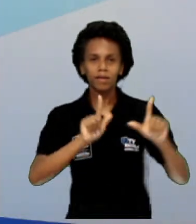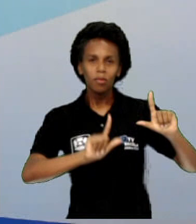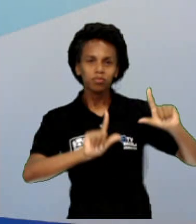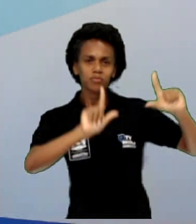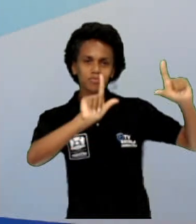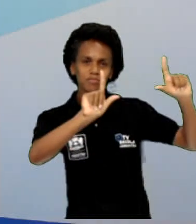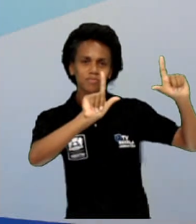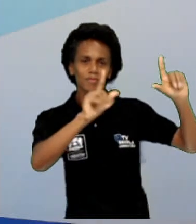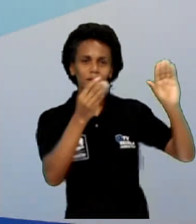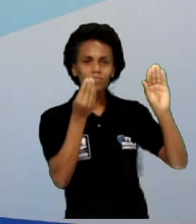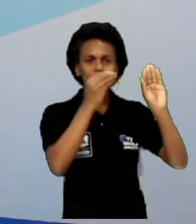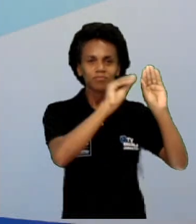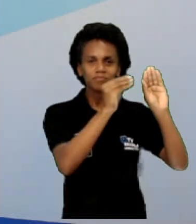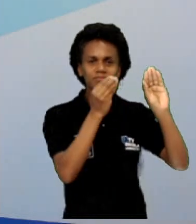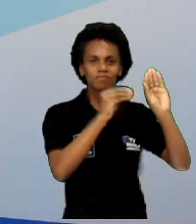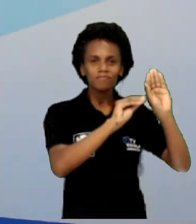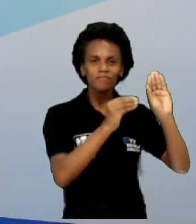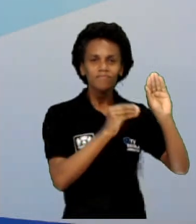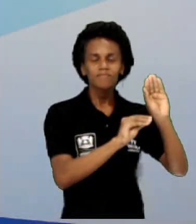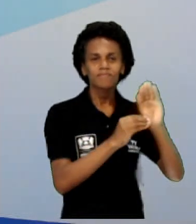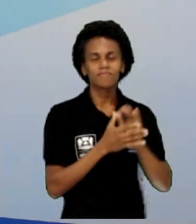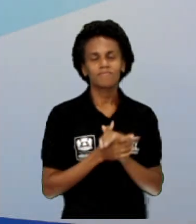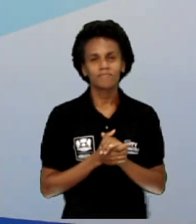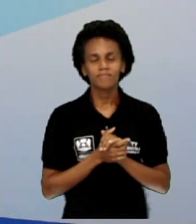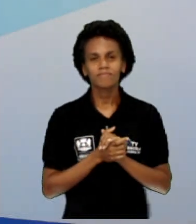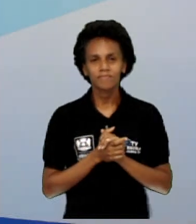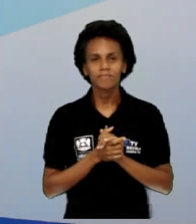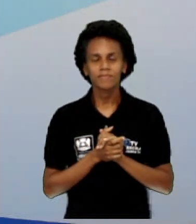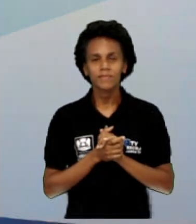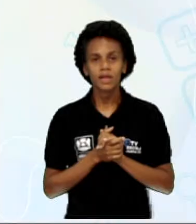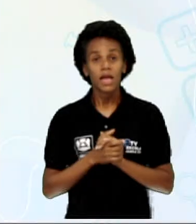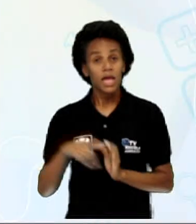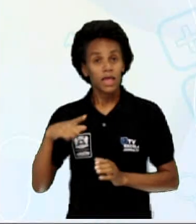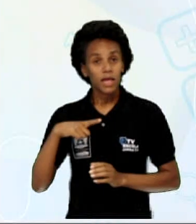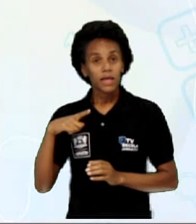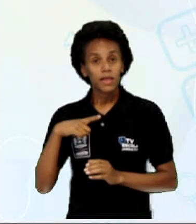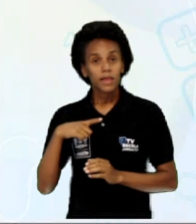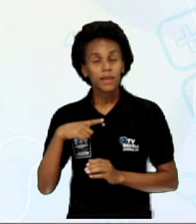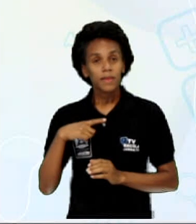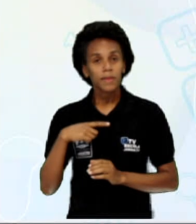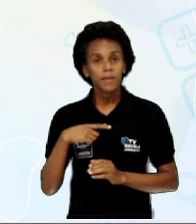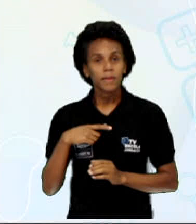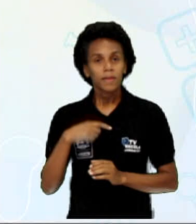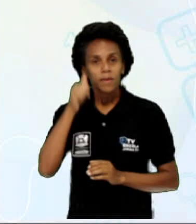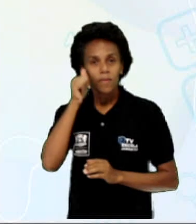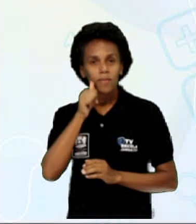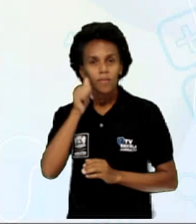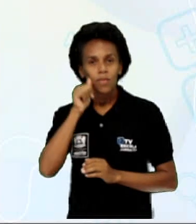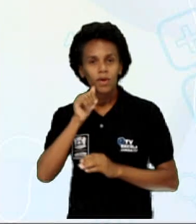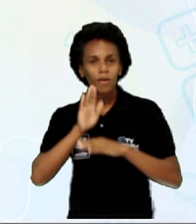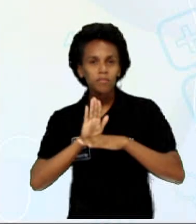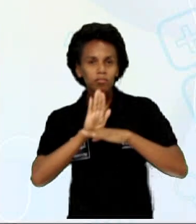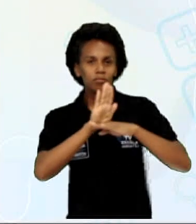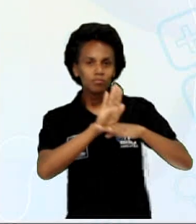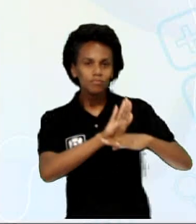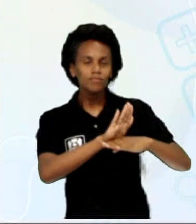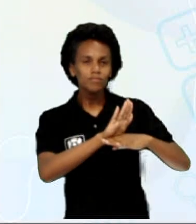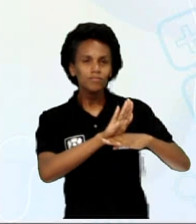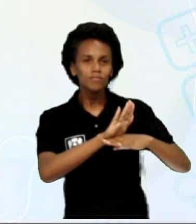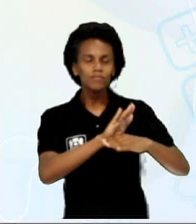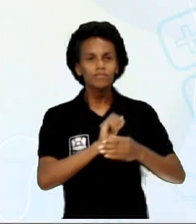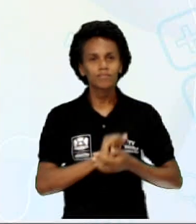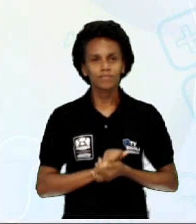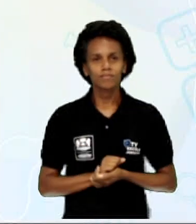das ajudantes, né? Então as auxiliares dele, ele ia dizendo onde ele queria colocar a imagem